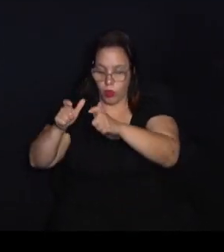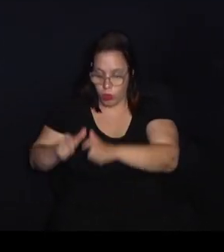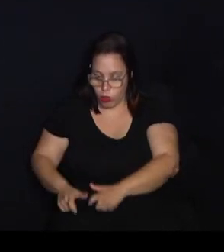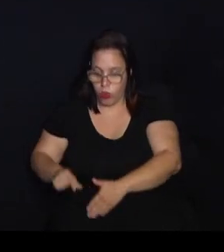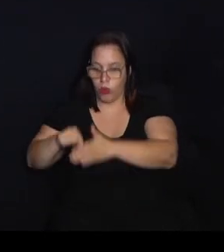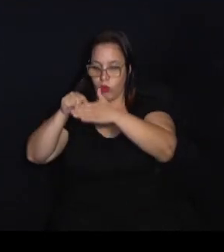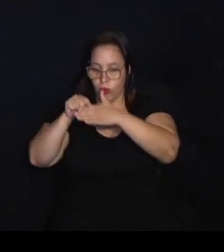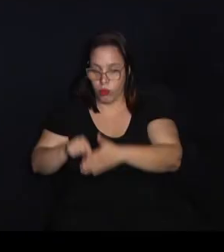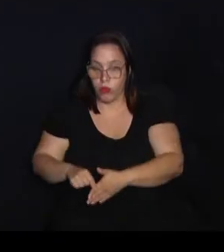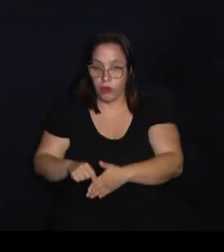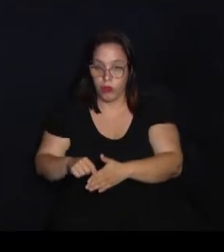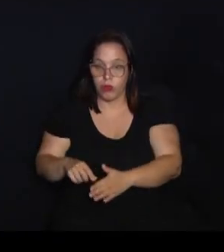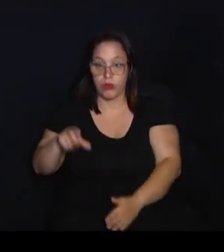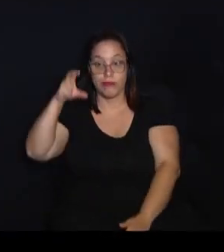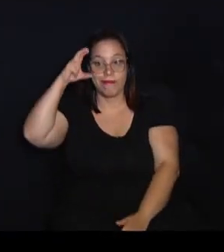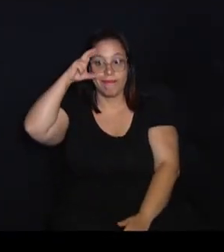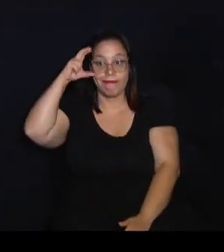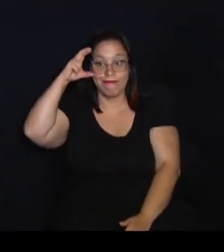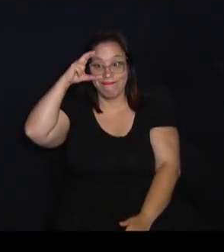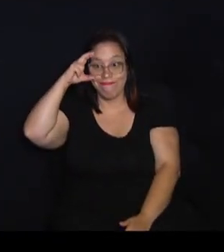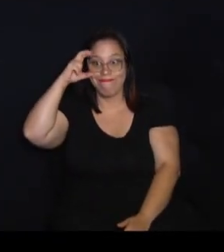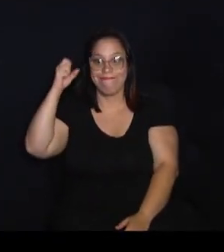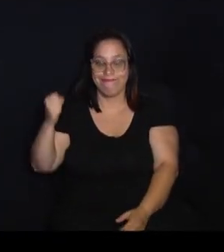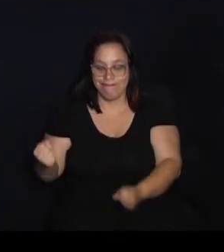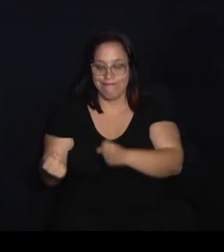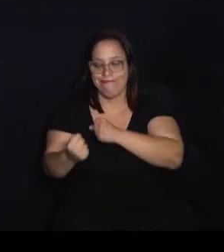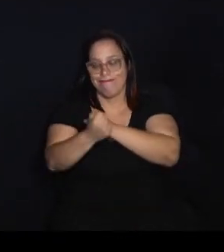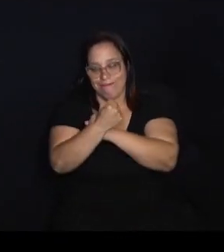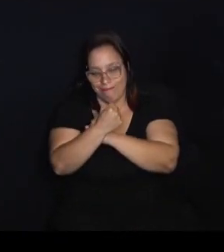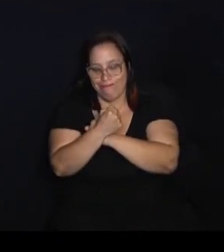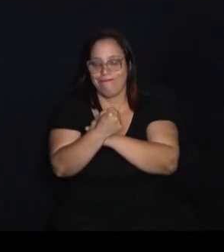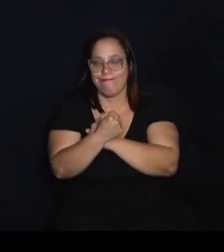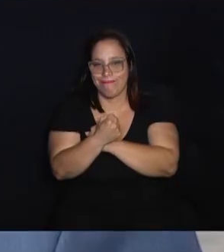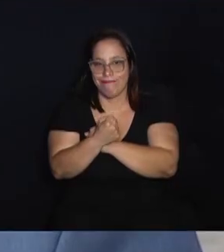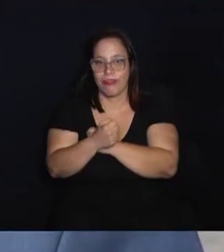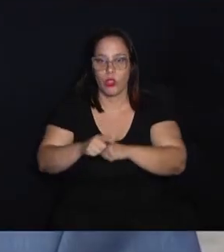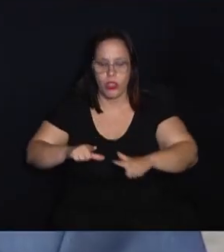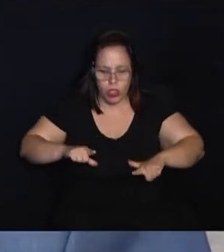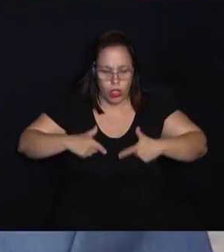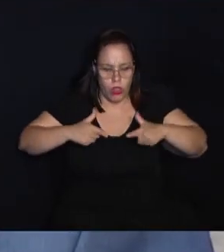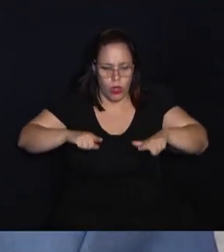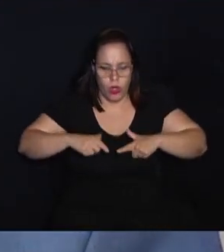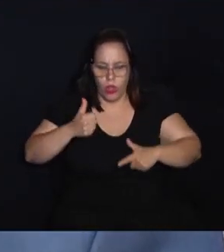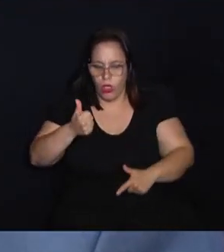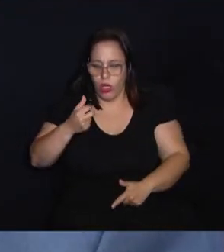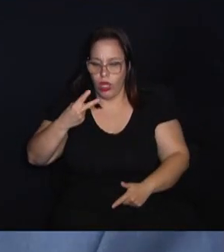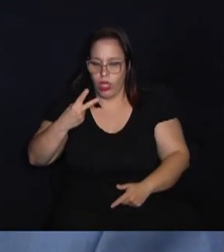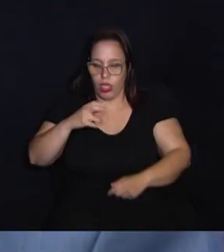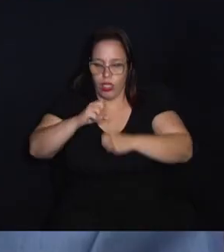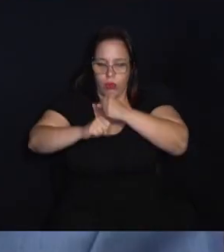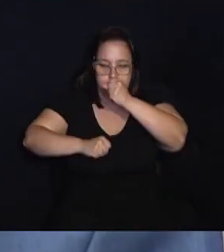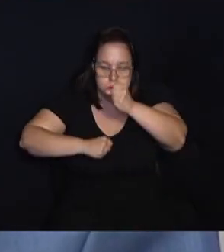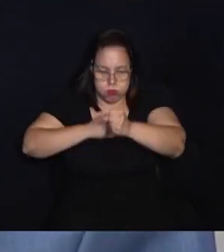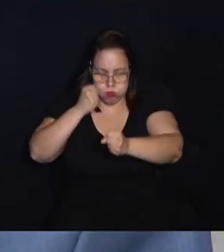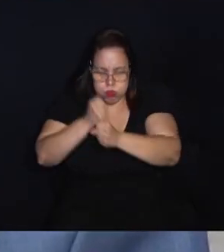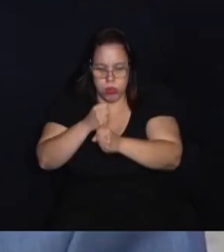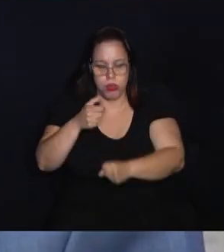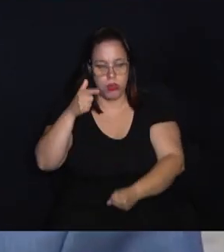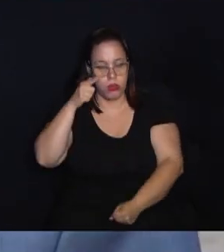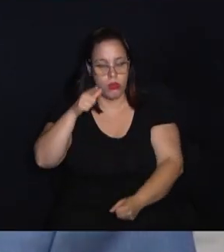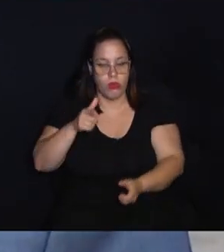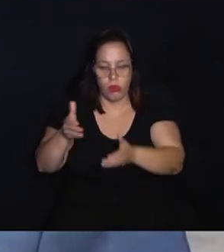Móvel, Carlinhos é um grande defensor da categoria e lutou por 12 anos para conseguir o espaço